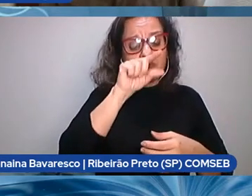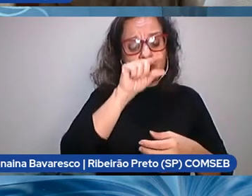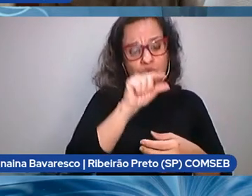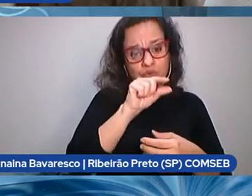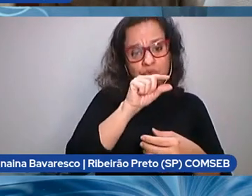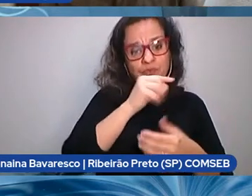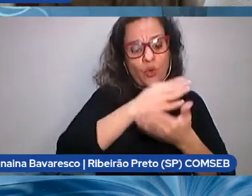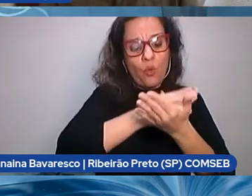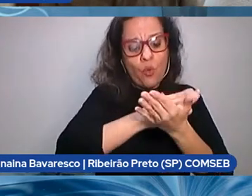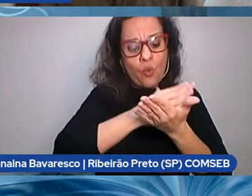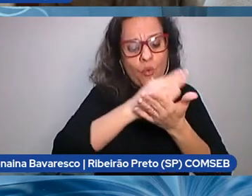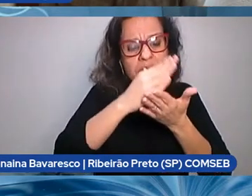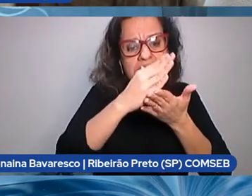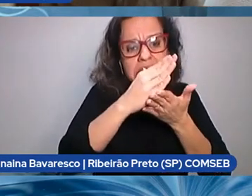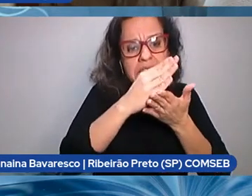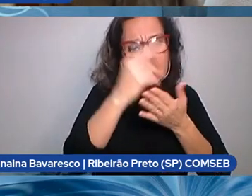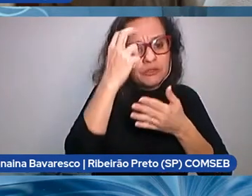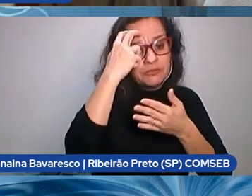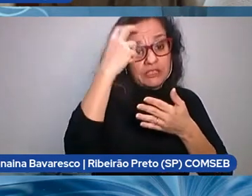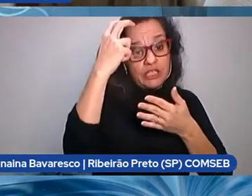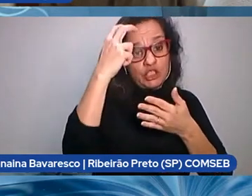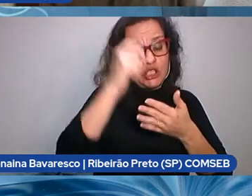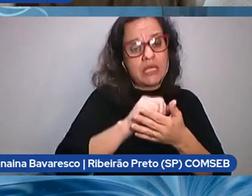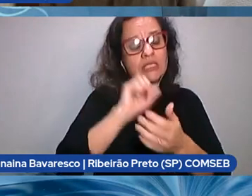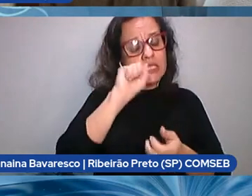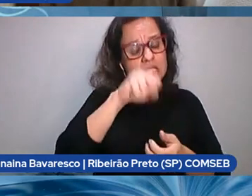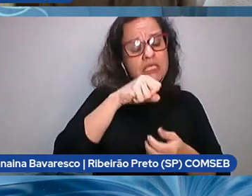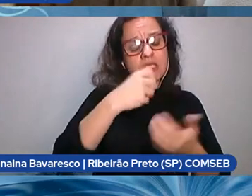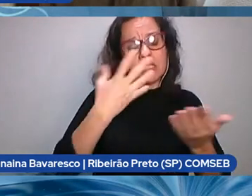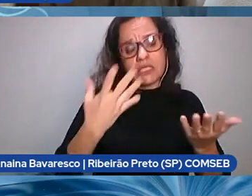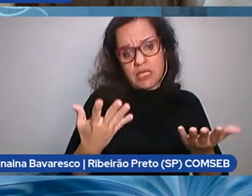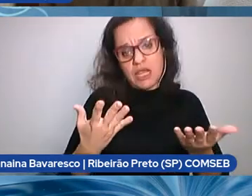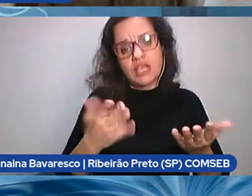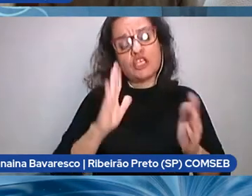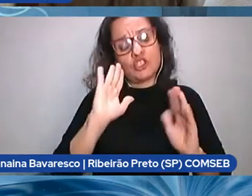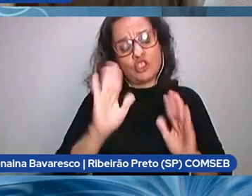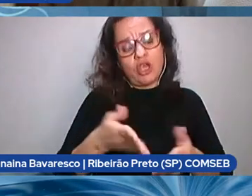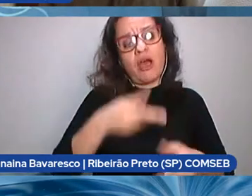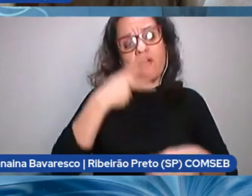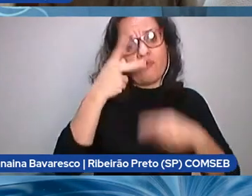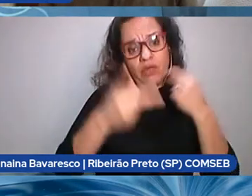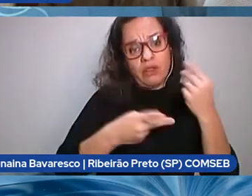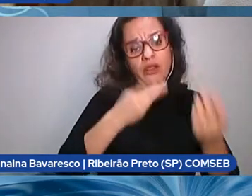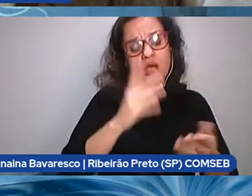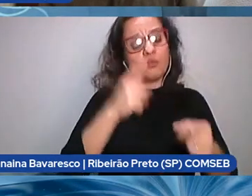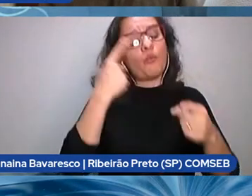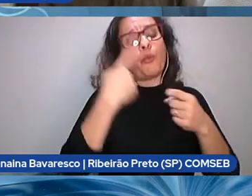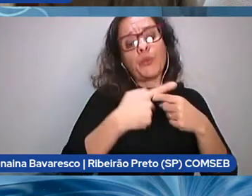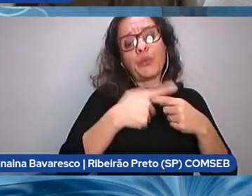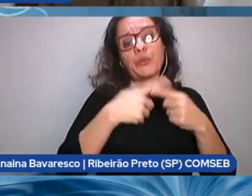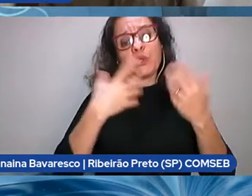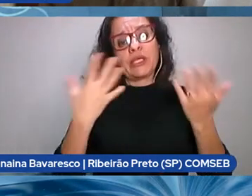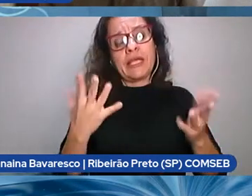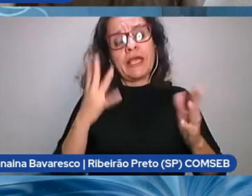portanto, condição de princípio inteligente, sim, conforme nós já tratamos aqui, porque